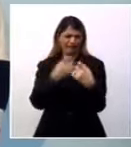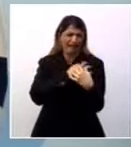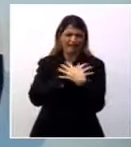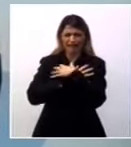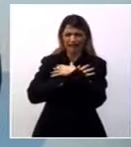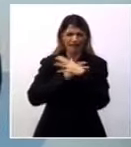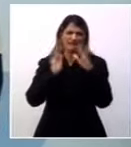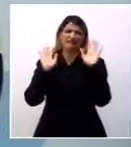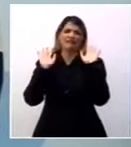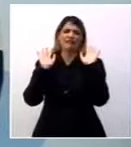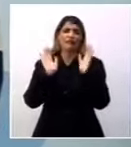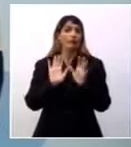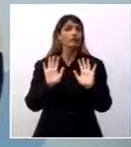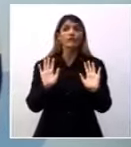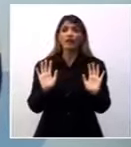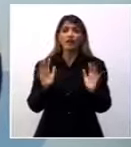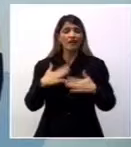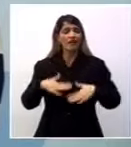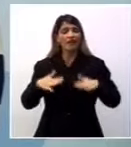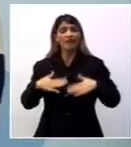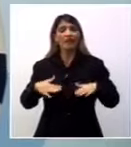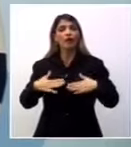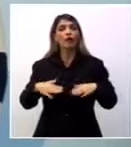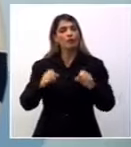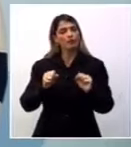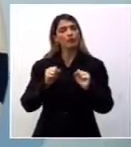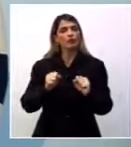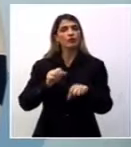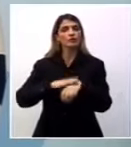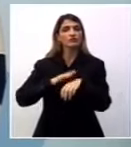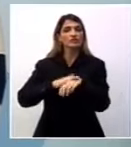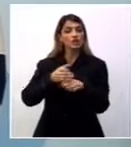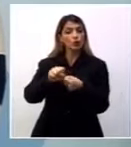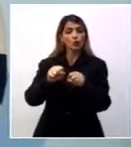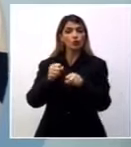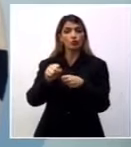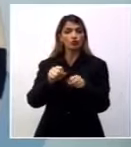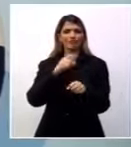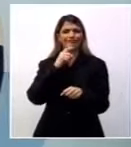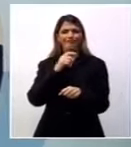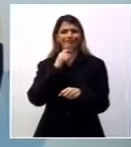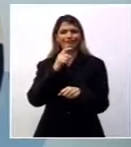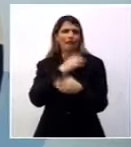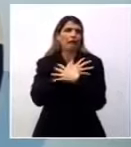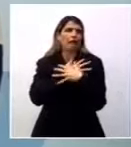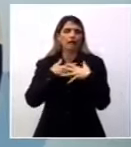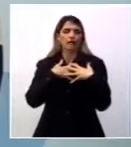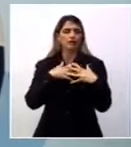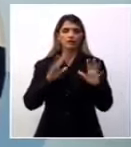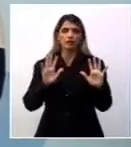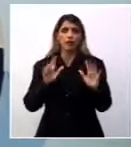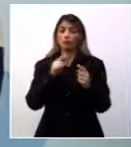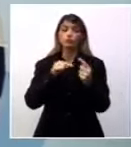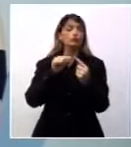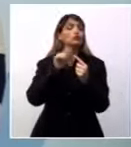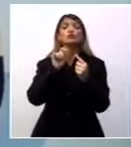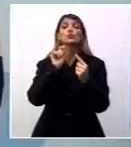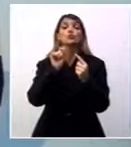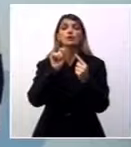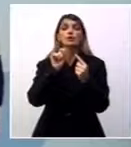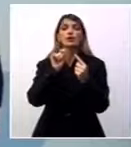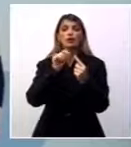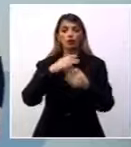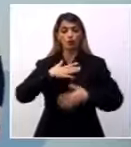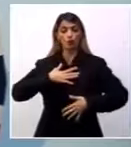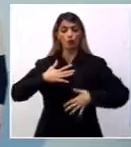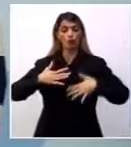para se praticar a luta da melhor maneira possível, tá? E sem que ninguém saia lesionado. Lembrando que sempre o objetivo é manter a integridade física